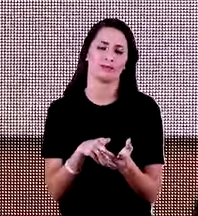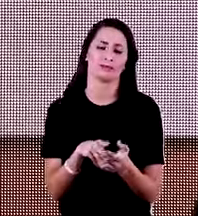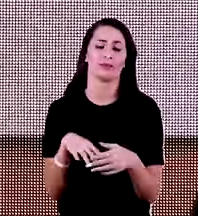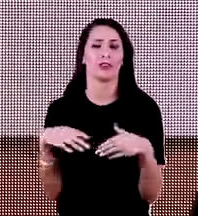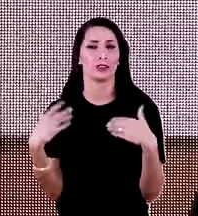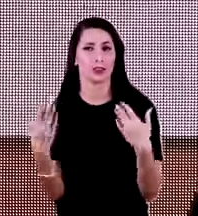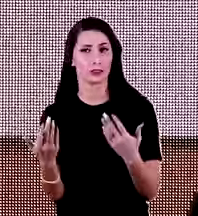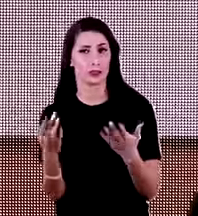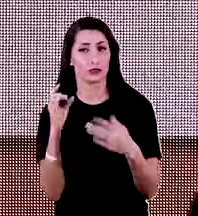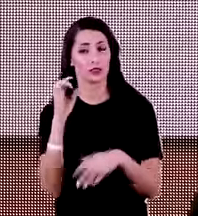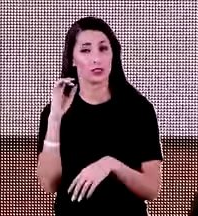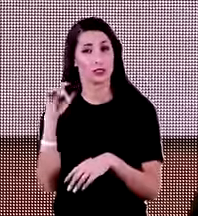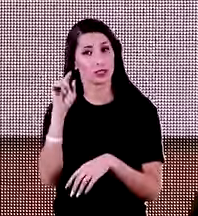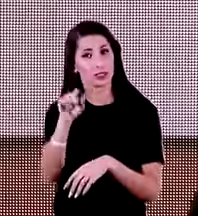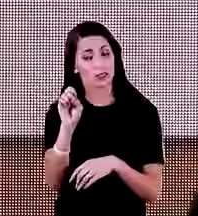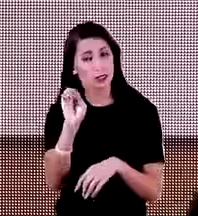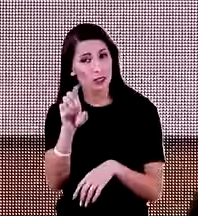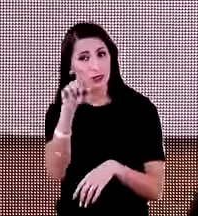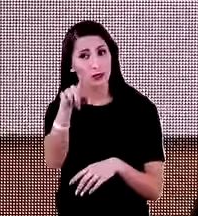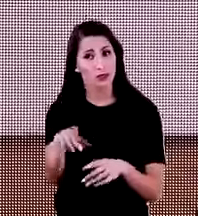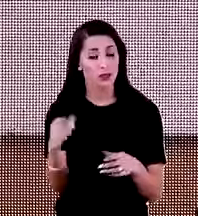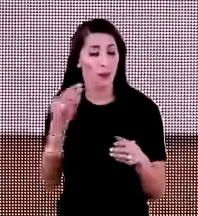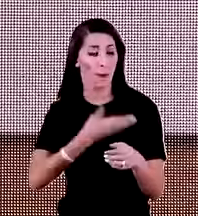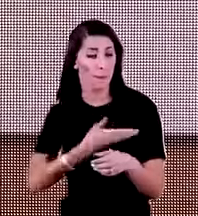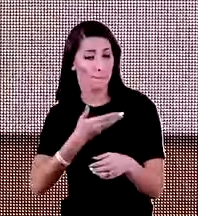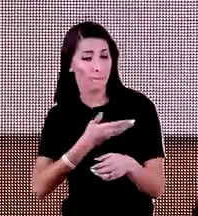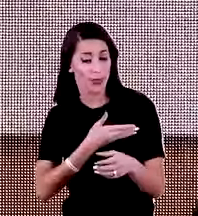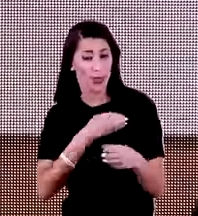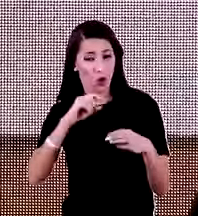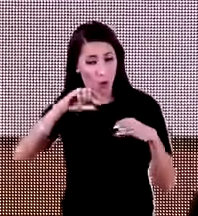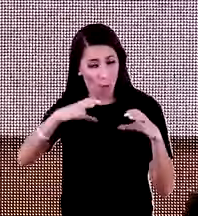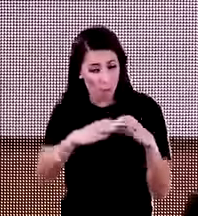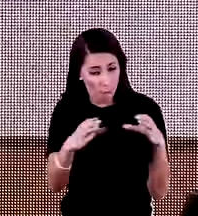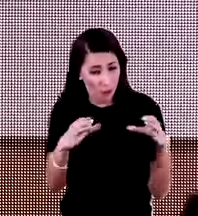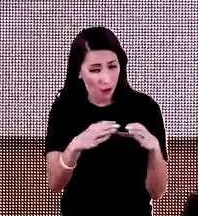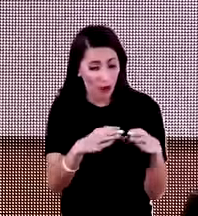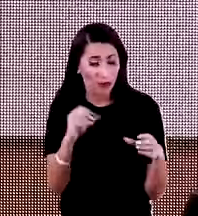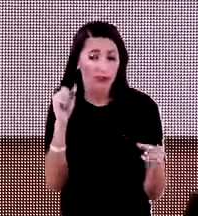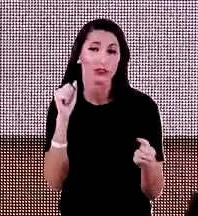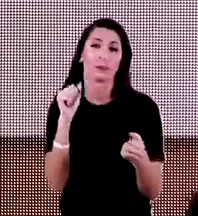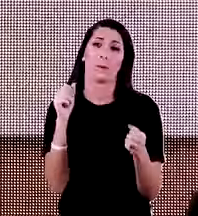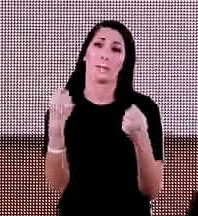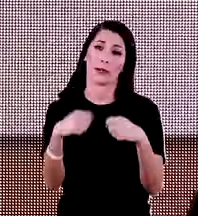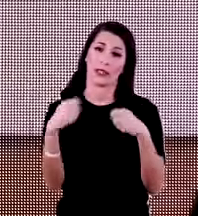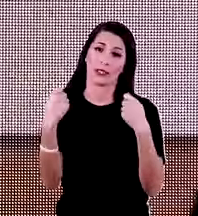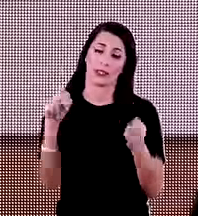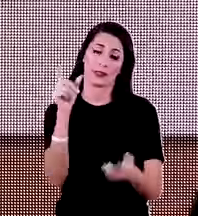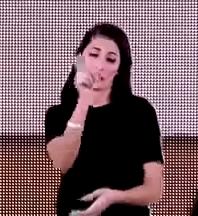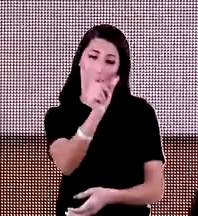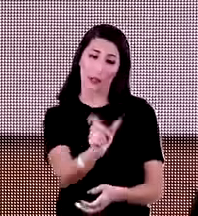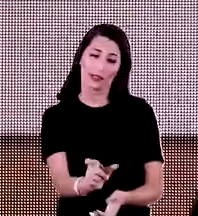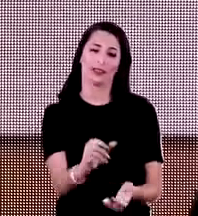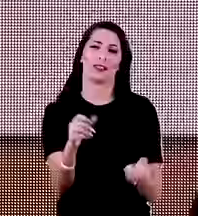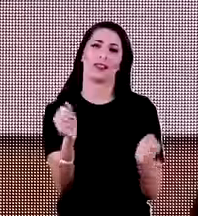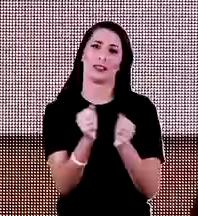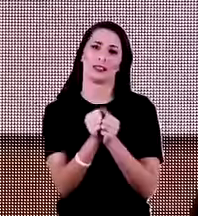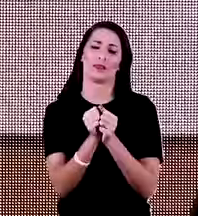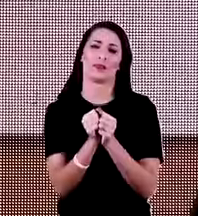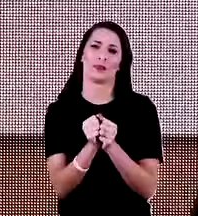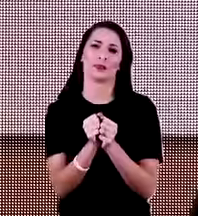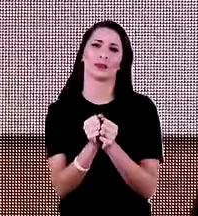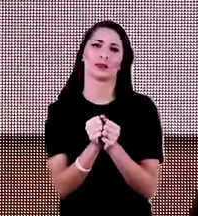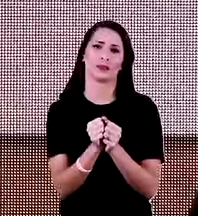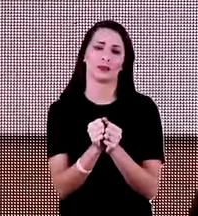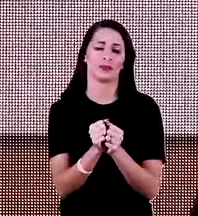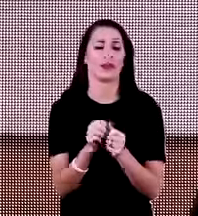Então, ser uma amiga de trincheira é estar lá, é se fazer presente, como fez Ruth. Mas tem gente, minha gente, que a gente